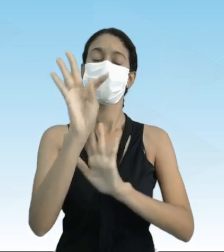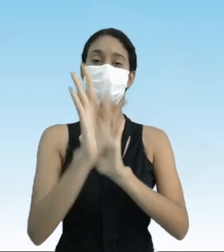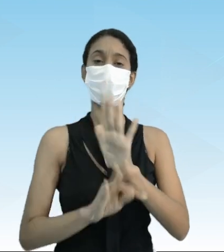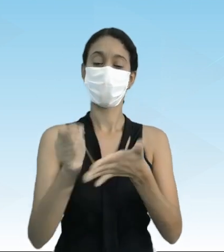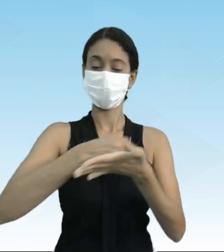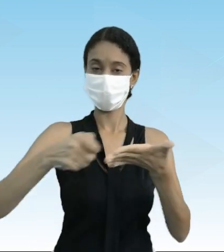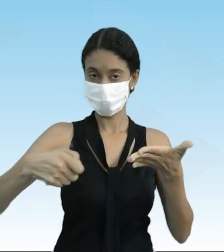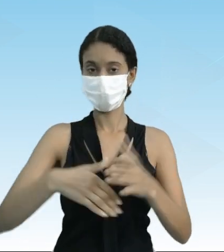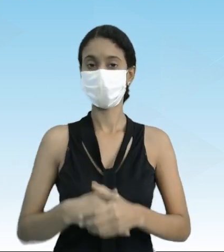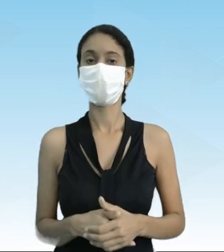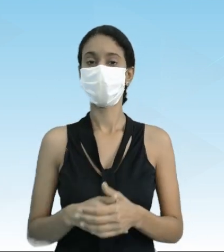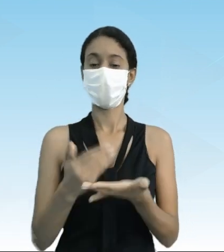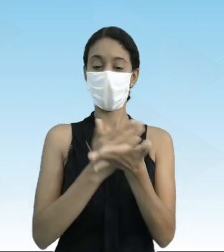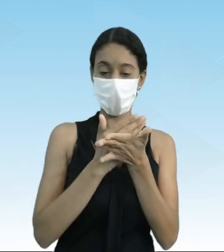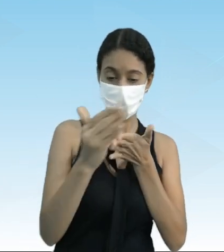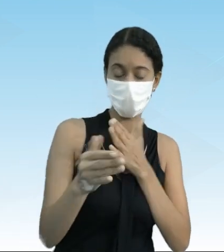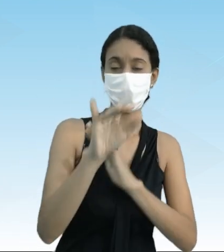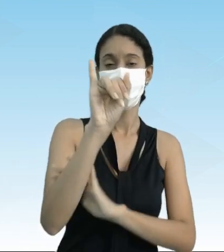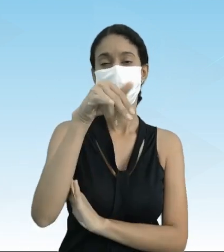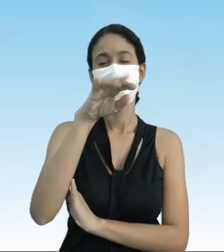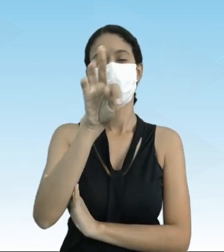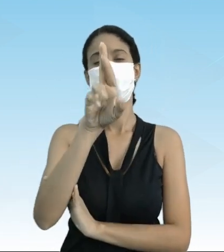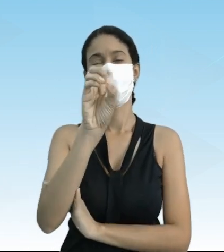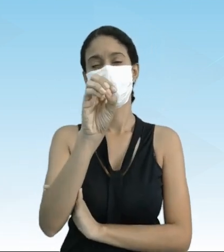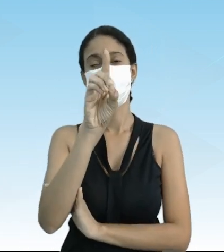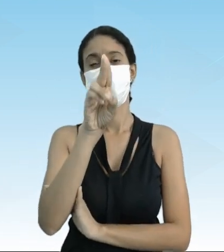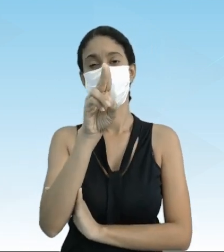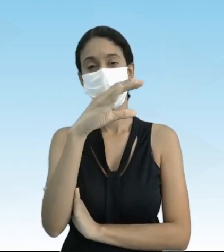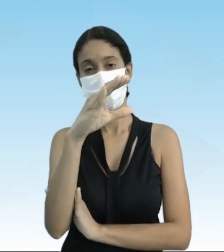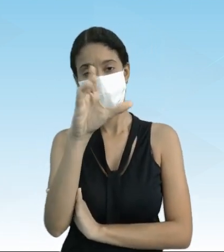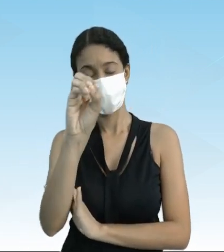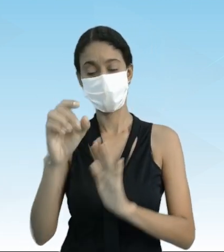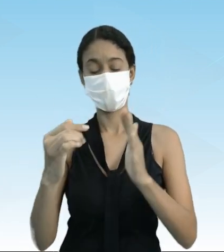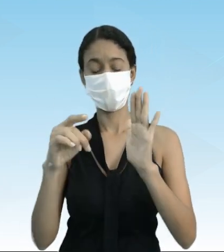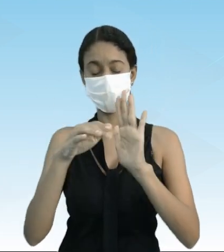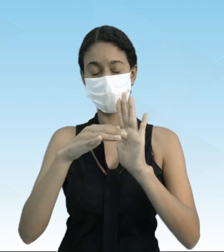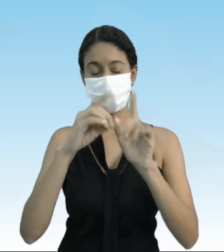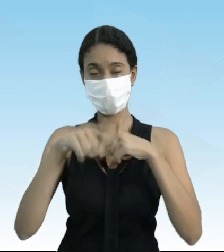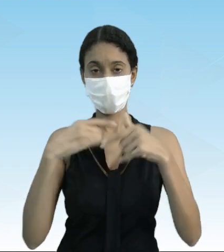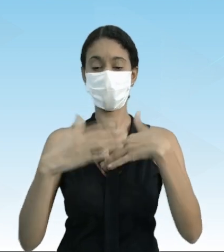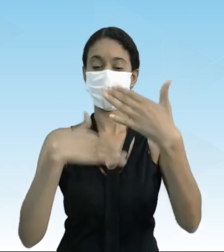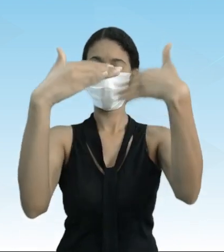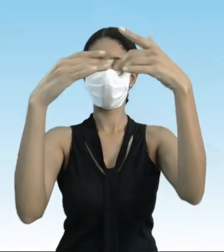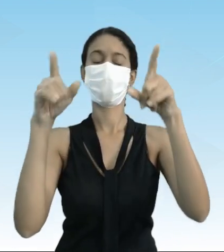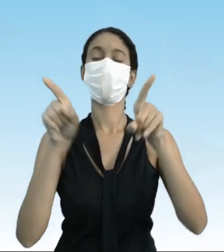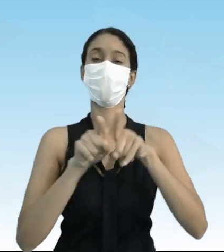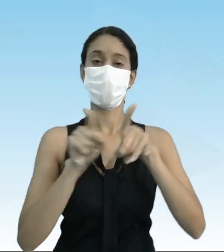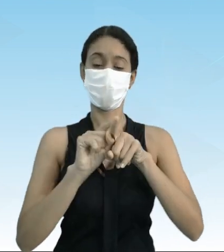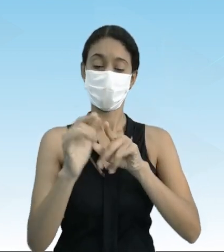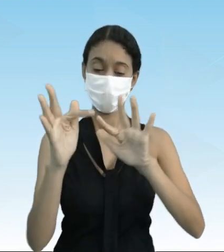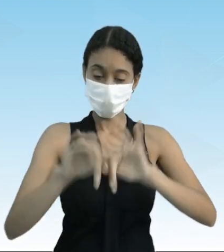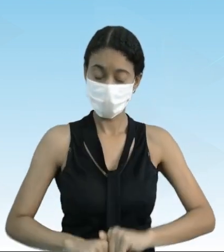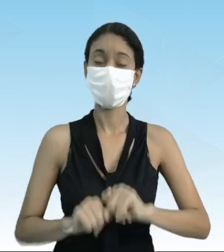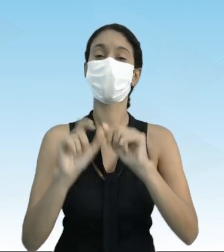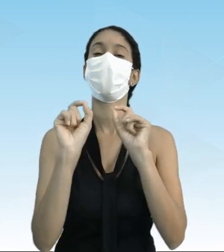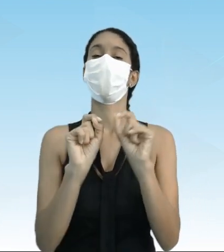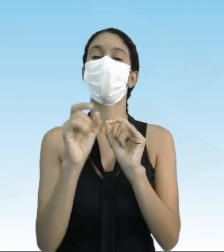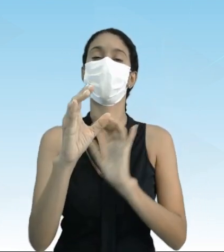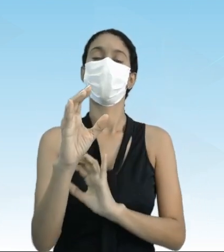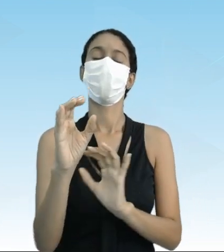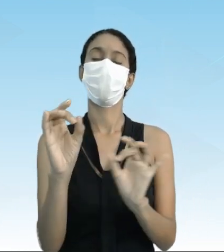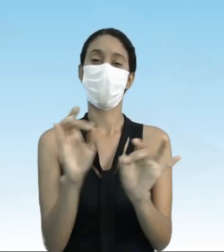escrito, o início, a introdução, o desenvolvimento e a conclusão. E lembrar das citações